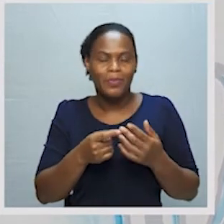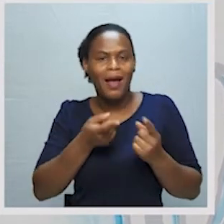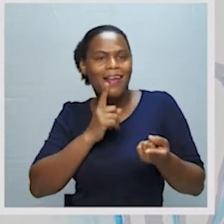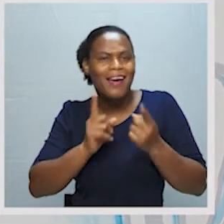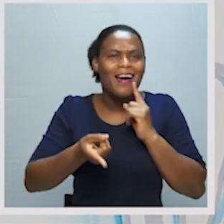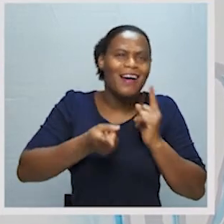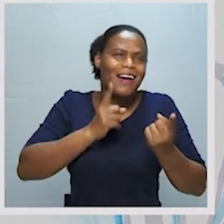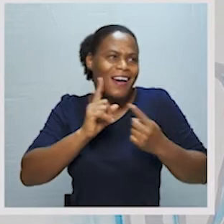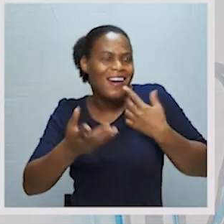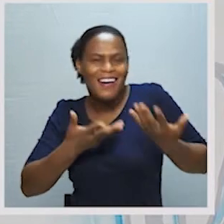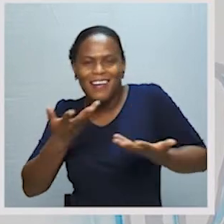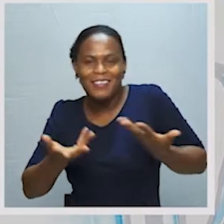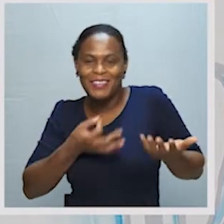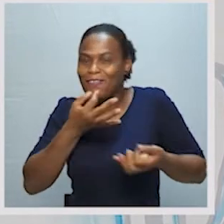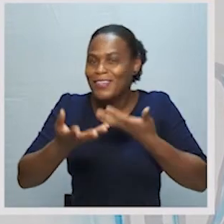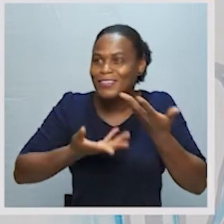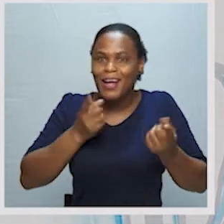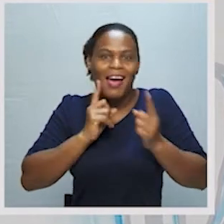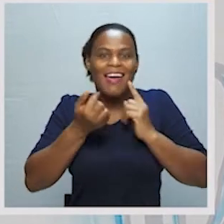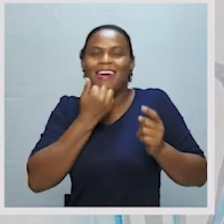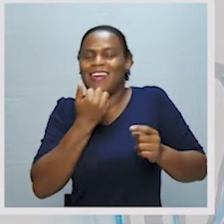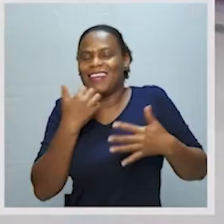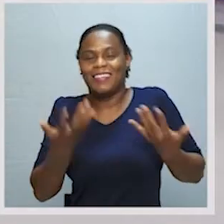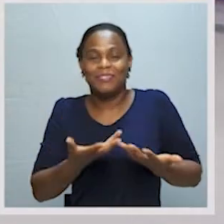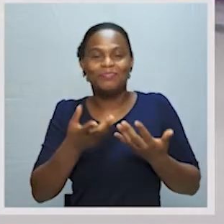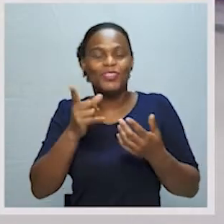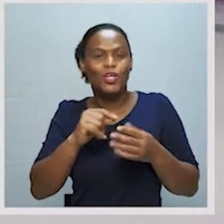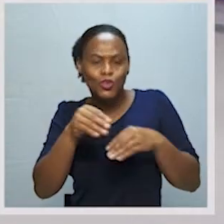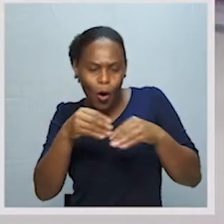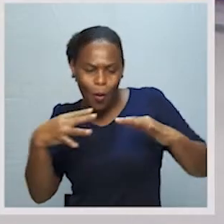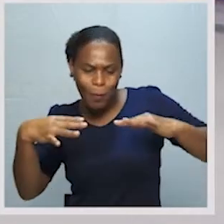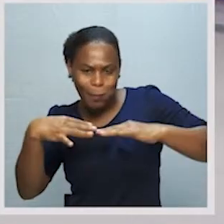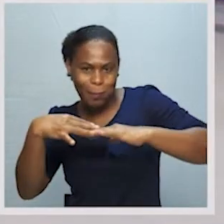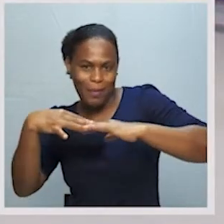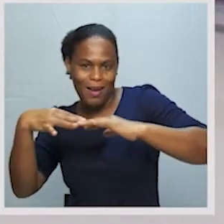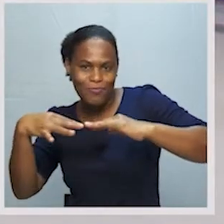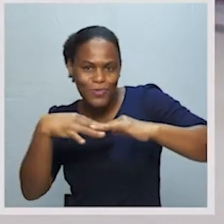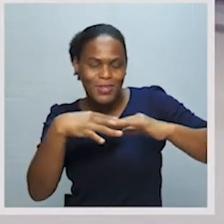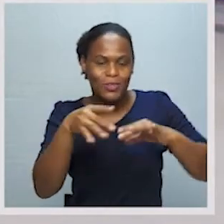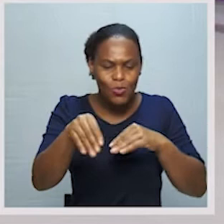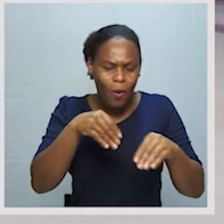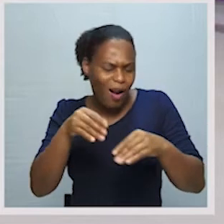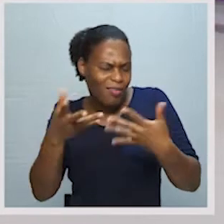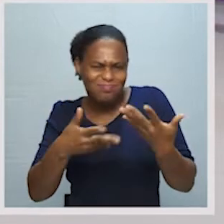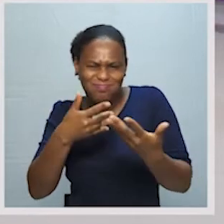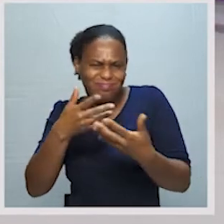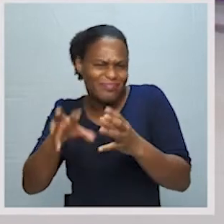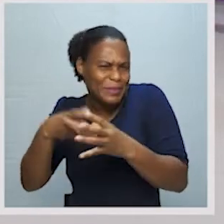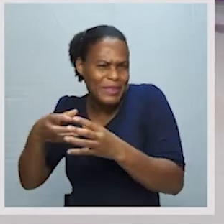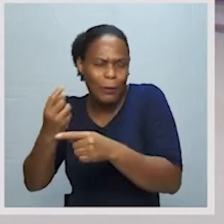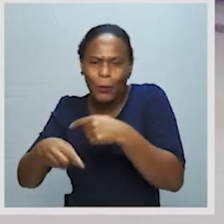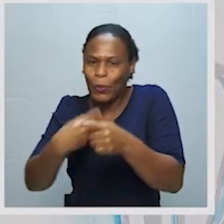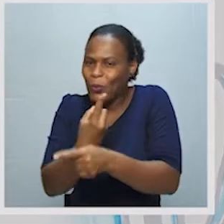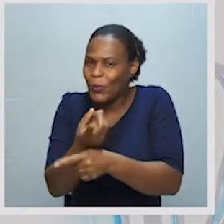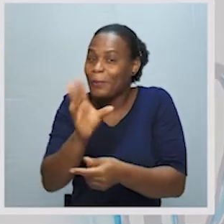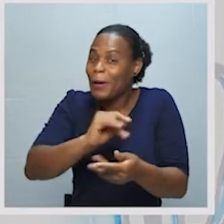exemplo, anedotas, contar anedotas, fazer puzzles, quebra-cabeças e outros